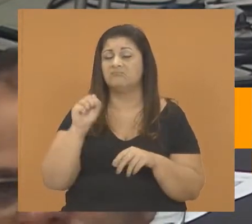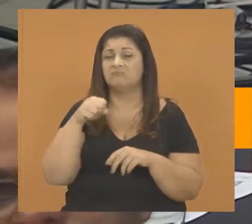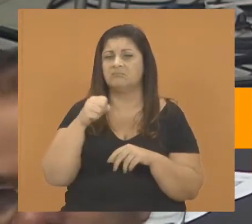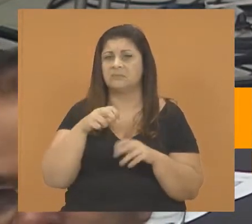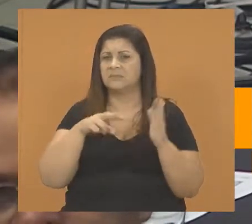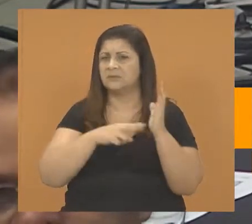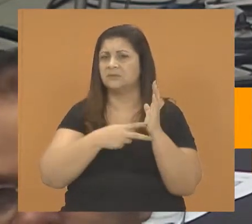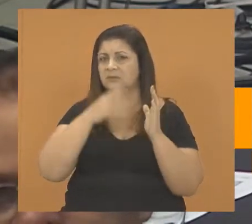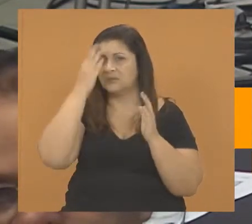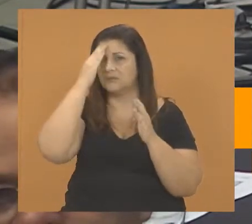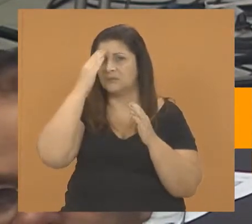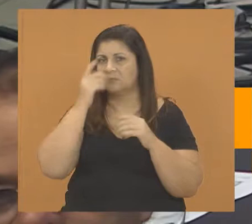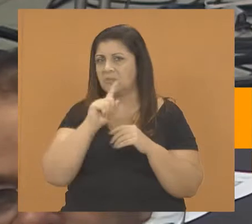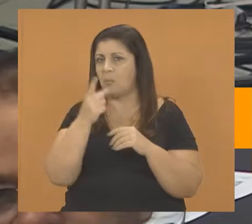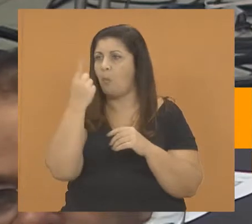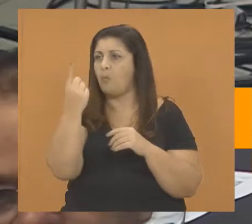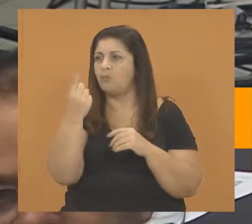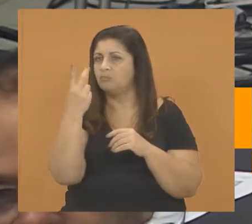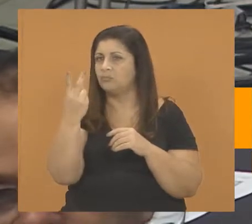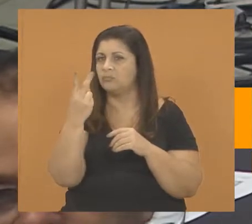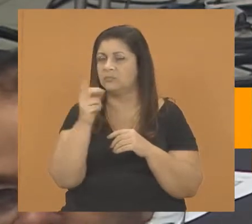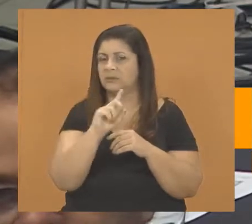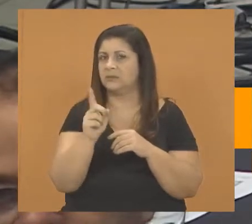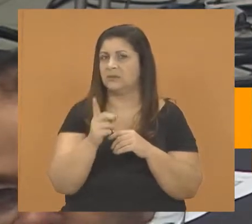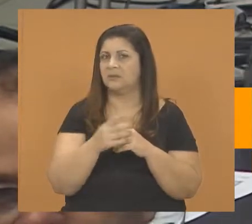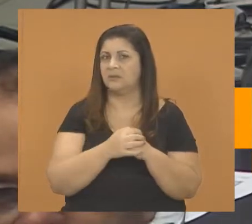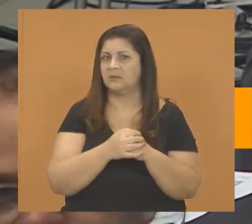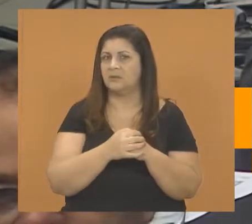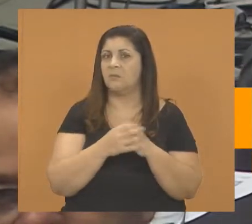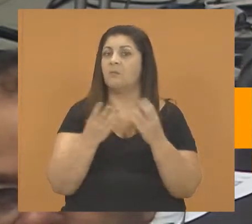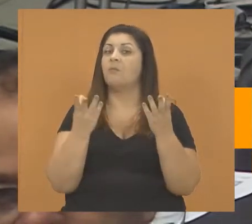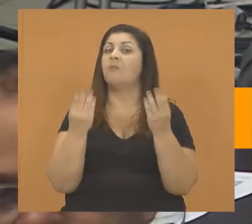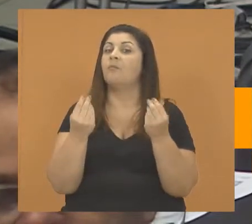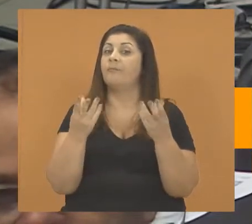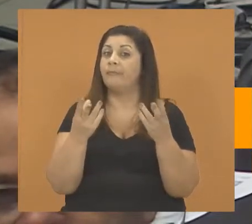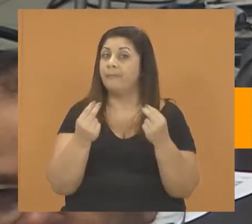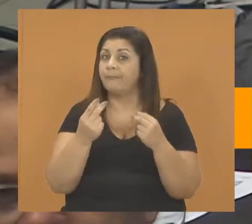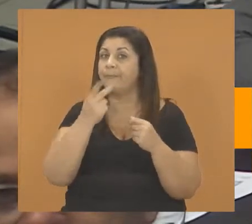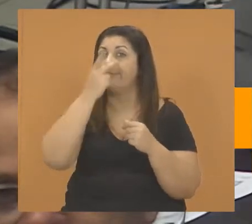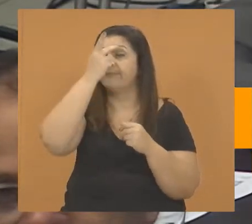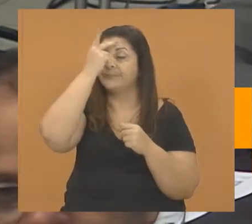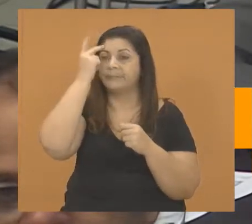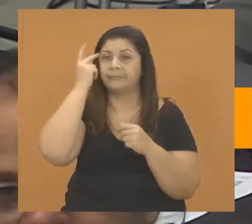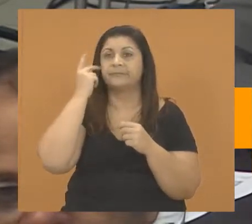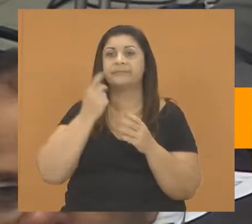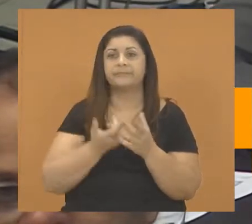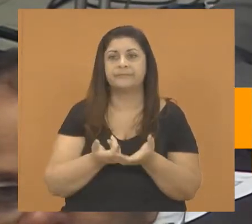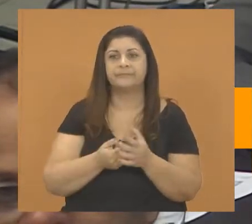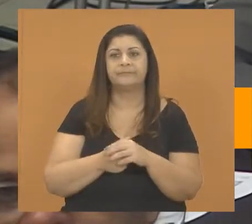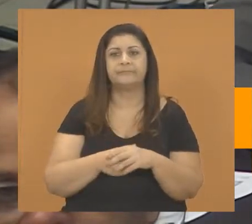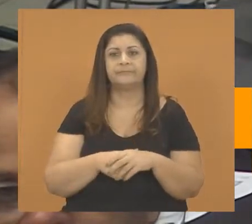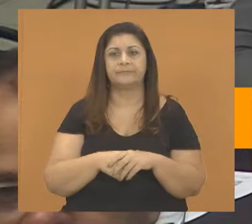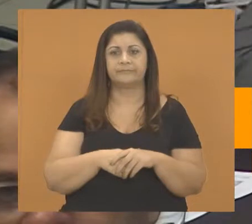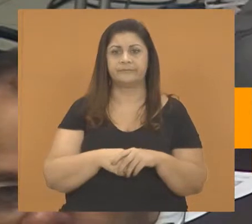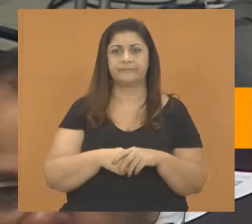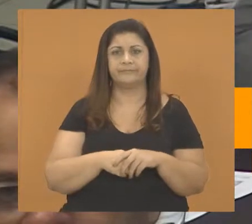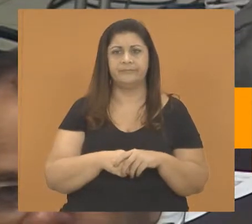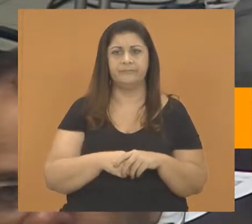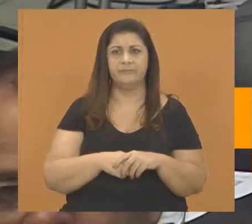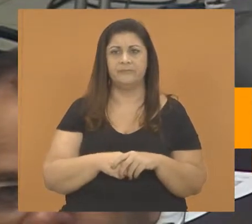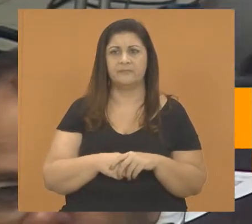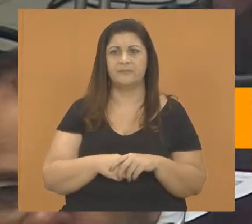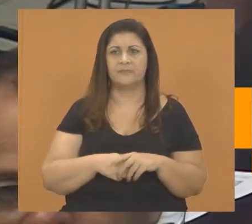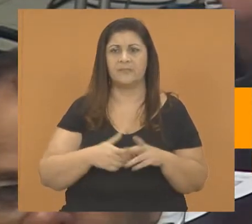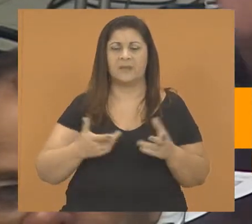e não é um é dois chega a atingir parte do de secretarias que pessoas que são eu contava